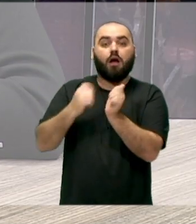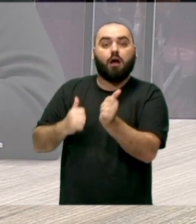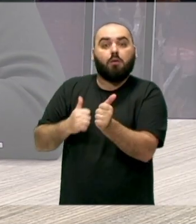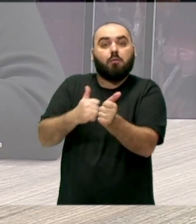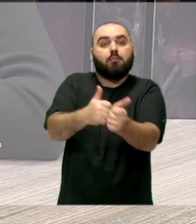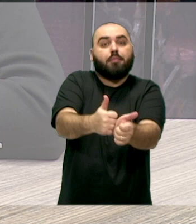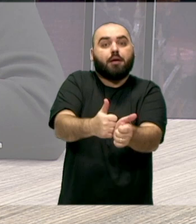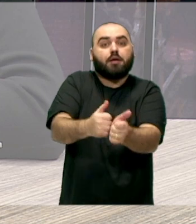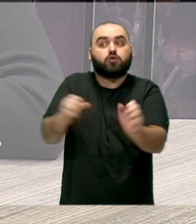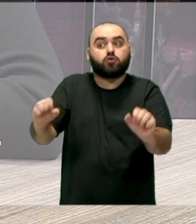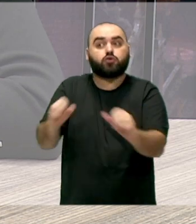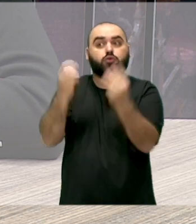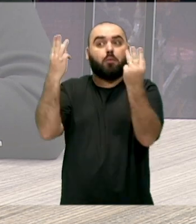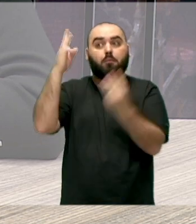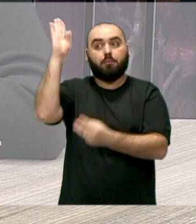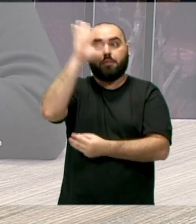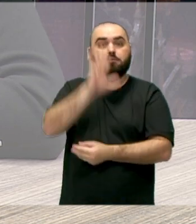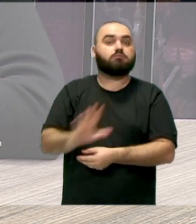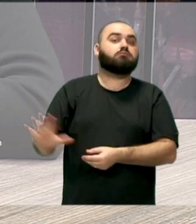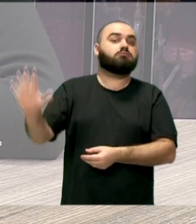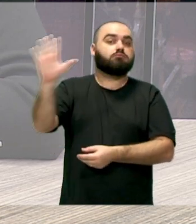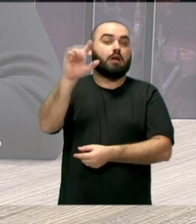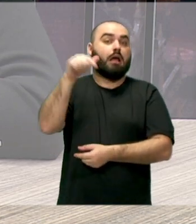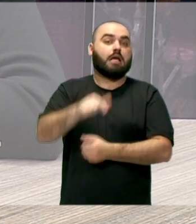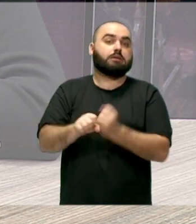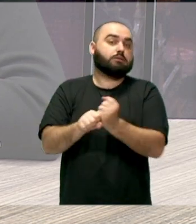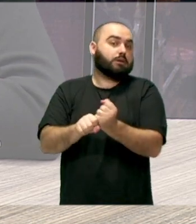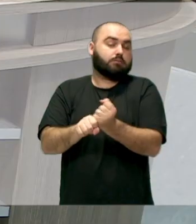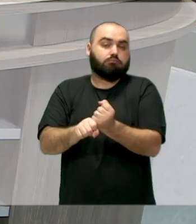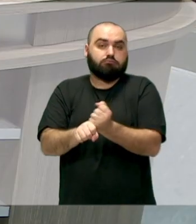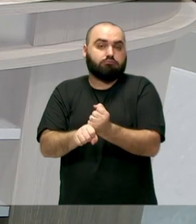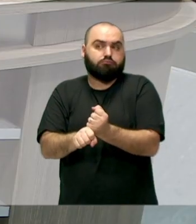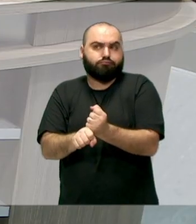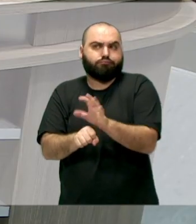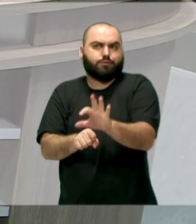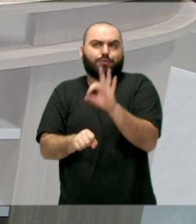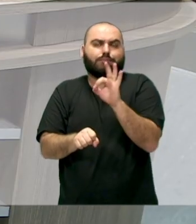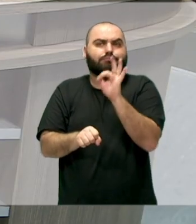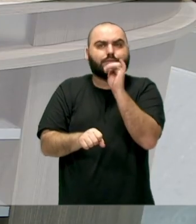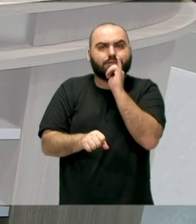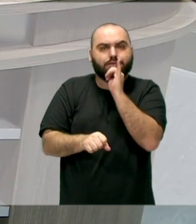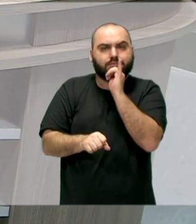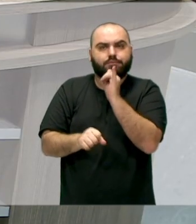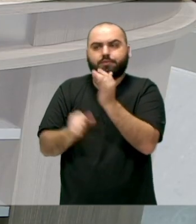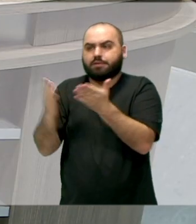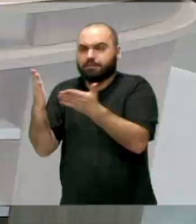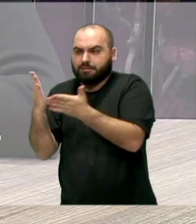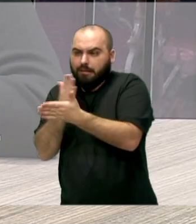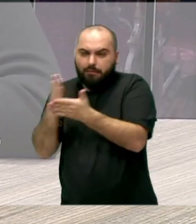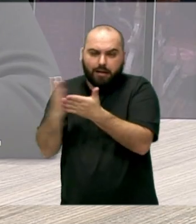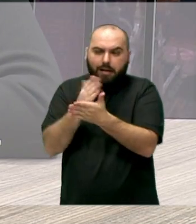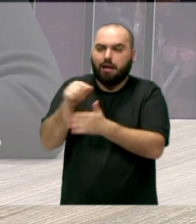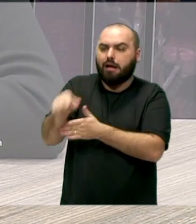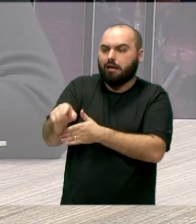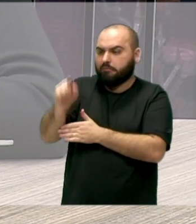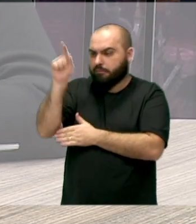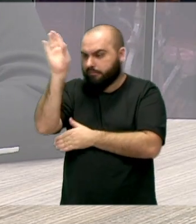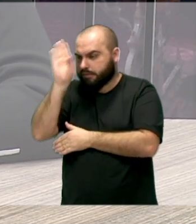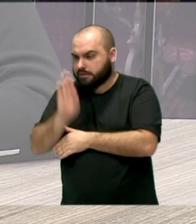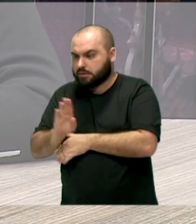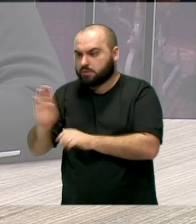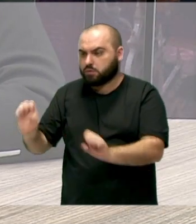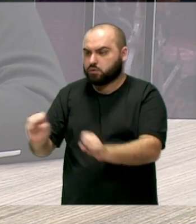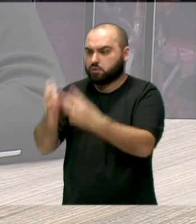shows nacionais. A gente, esse ano, acabou não optando muito por separar na programação o que é show nacional do que é